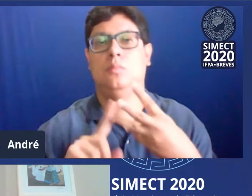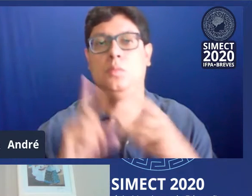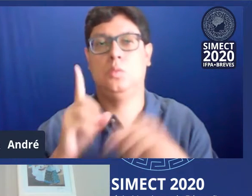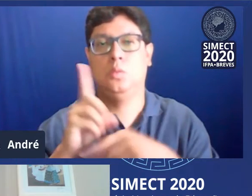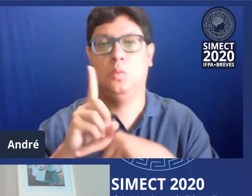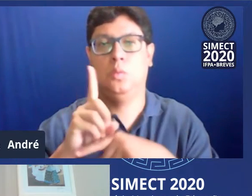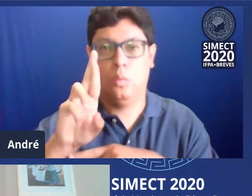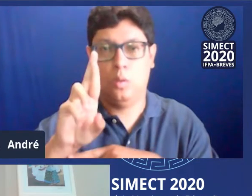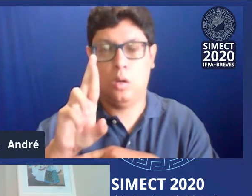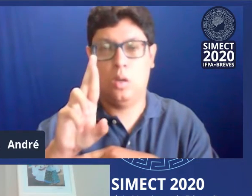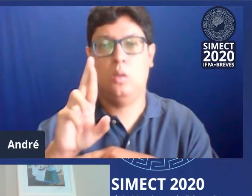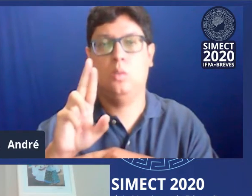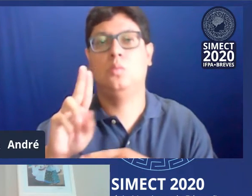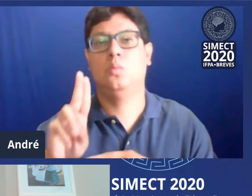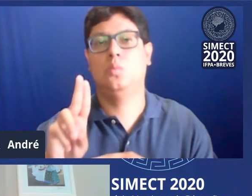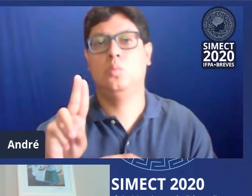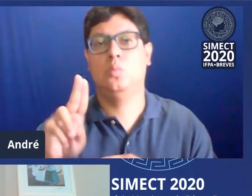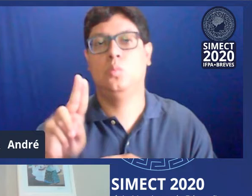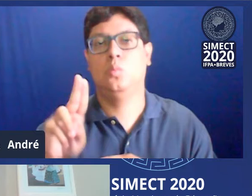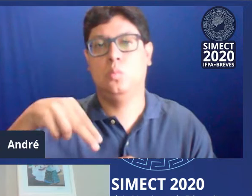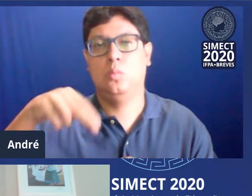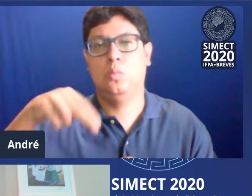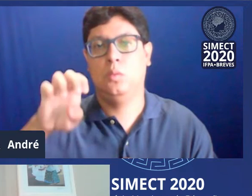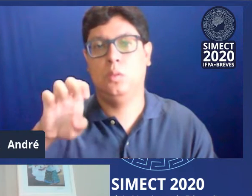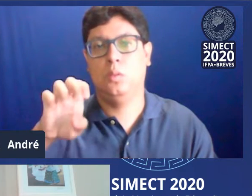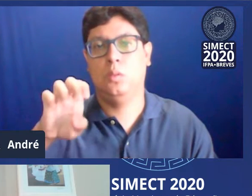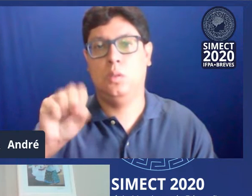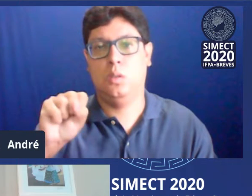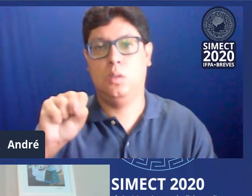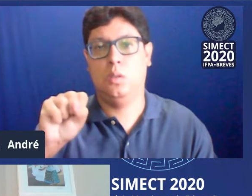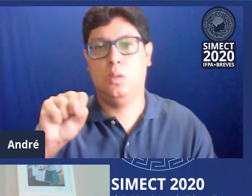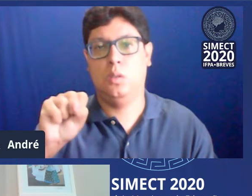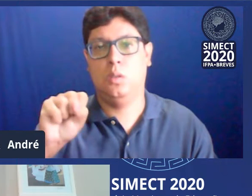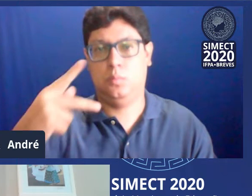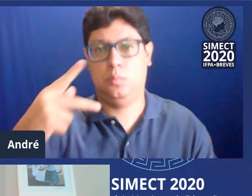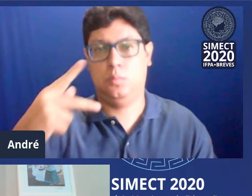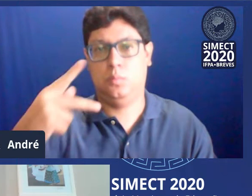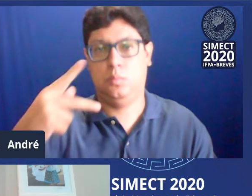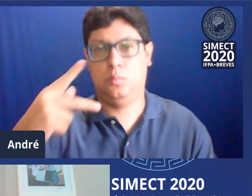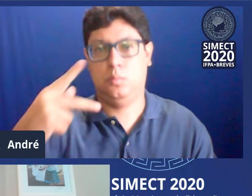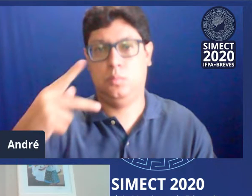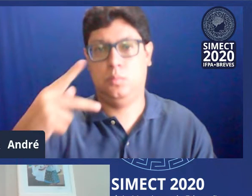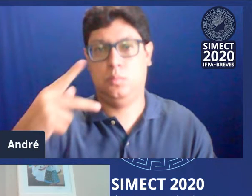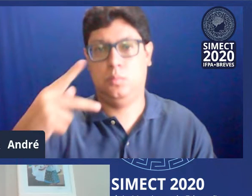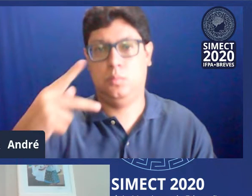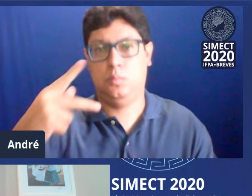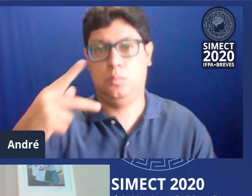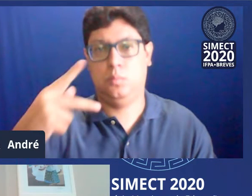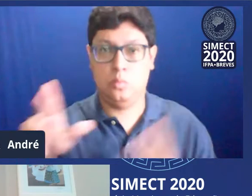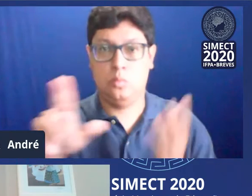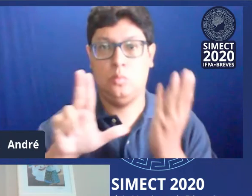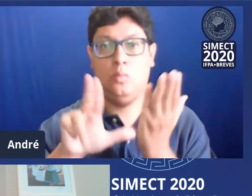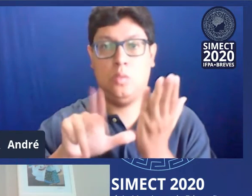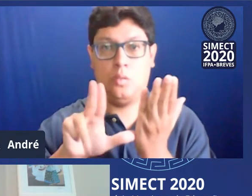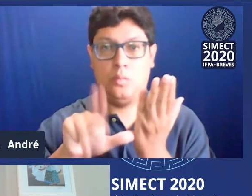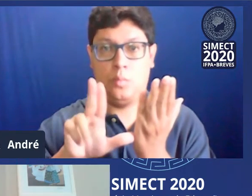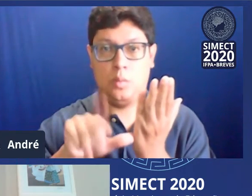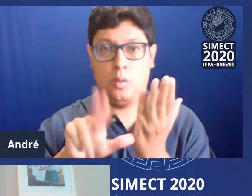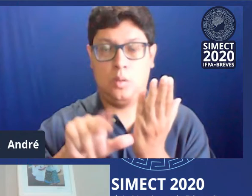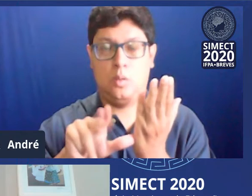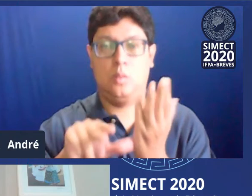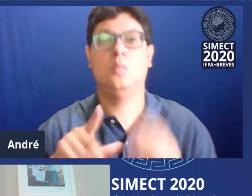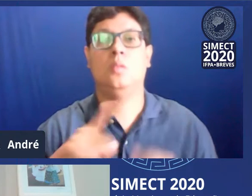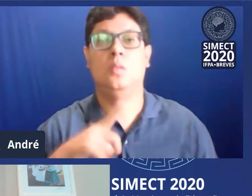Atualmente é professora adjunta da Universidade Federal do Pará, tem experiências na área de aquicultura,